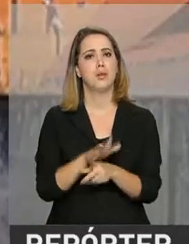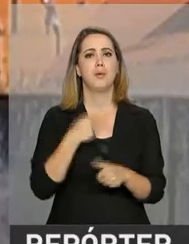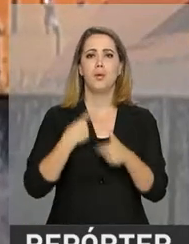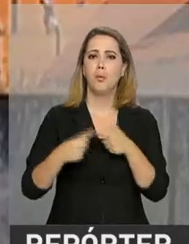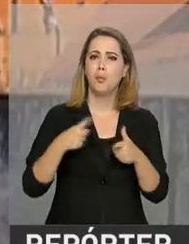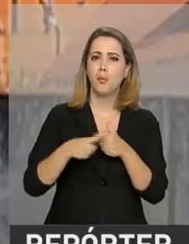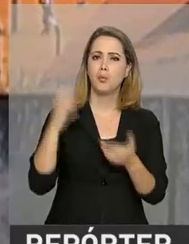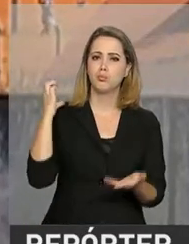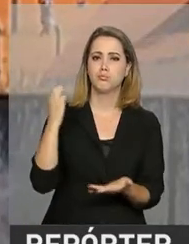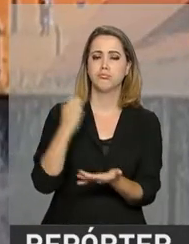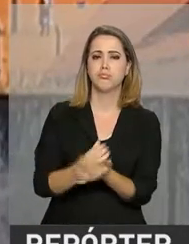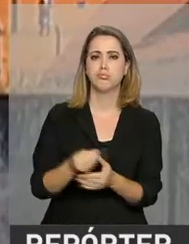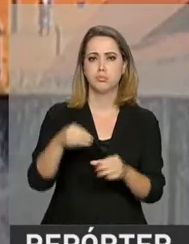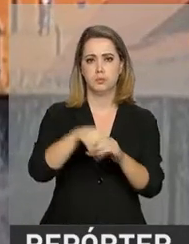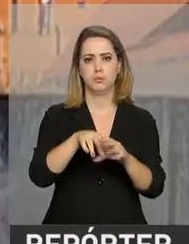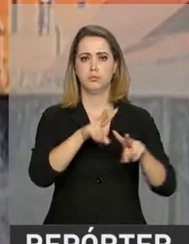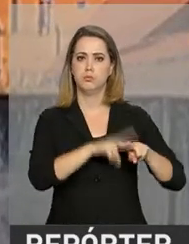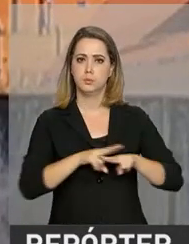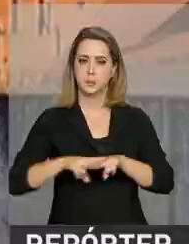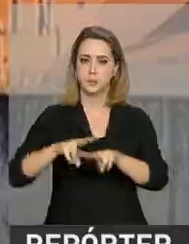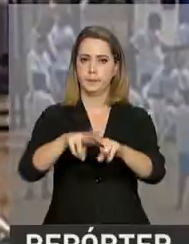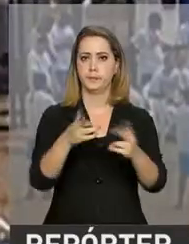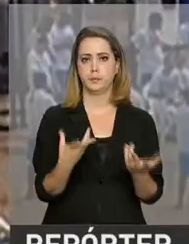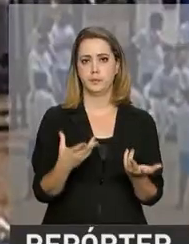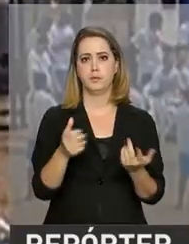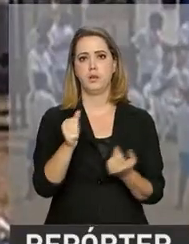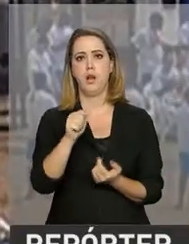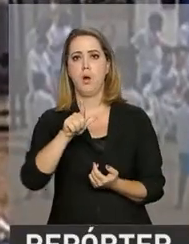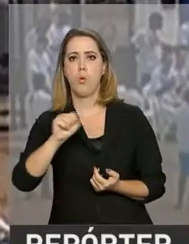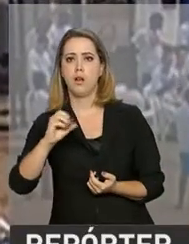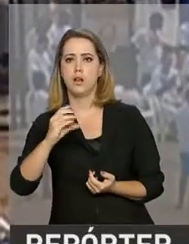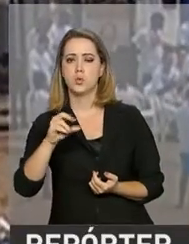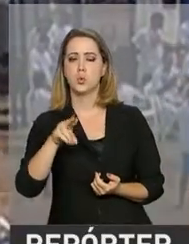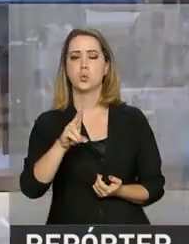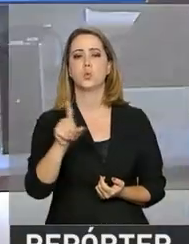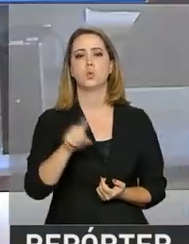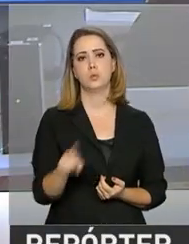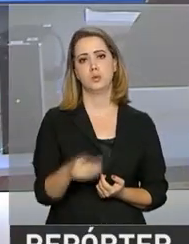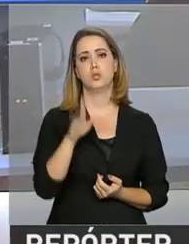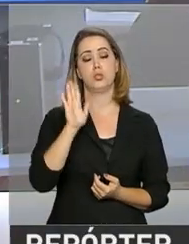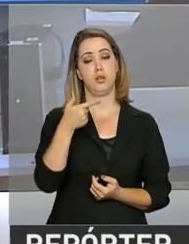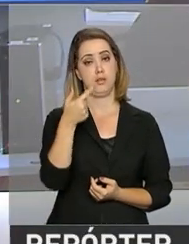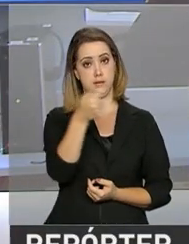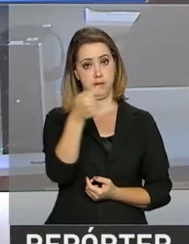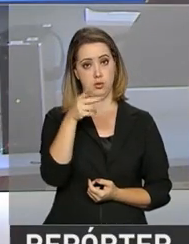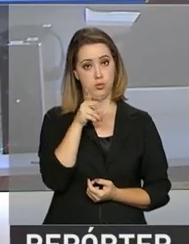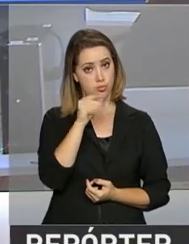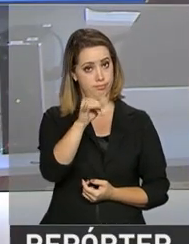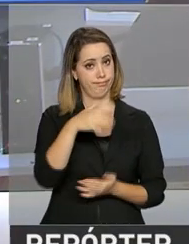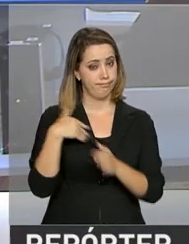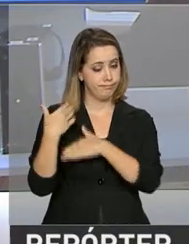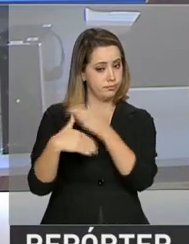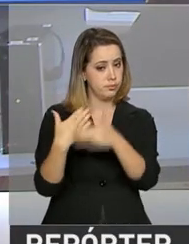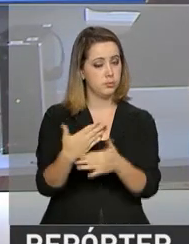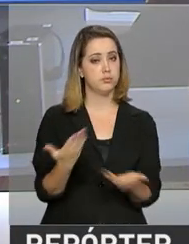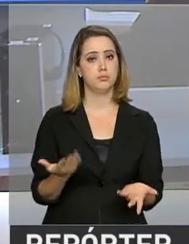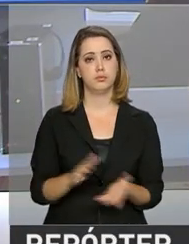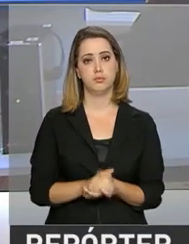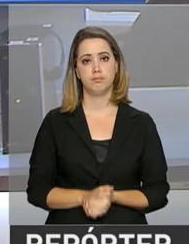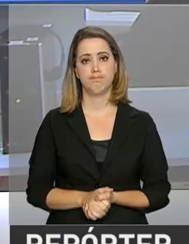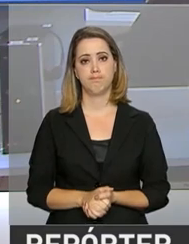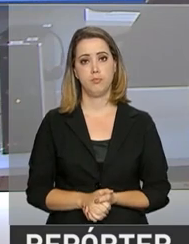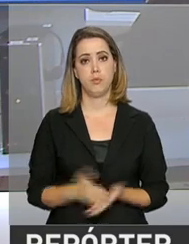detentos a rebelião no presídio de alcaçus entrou no sétimo dia e a força aérea brasileira a